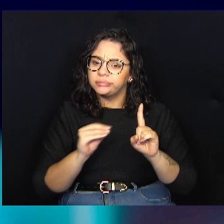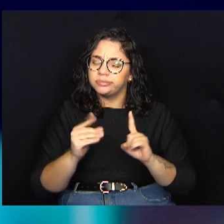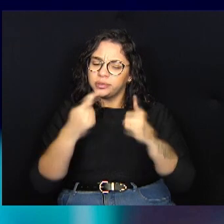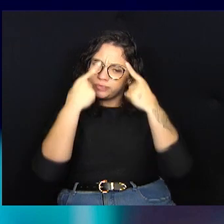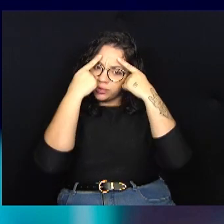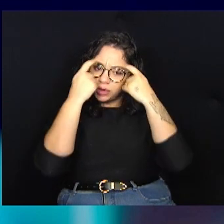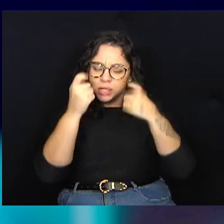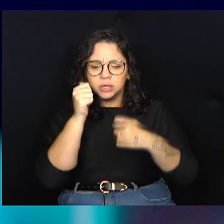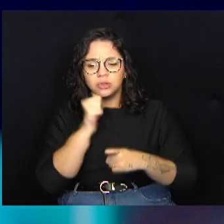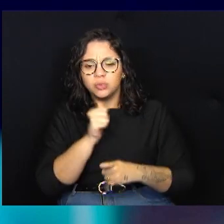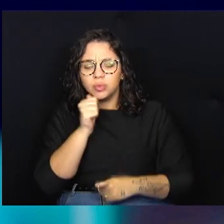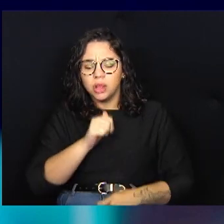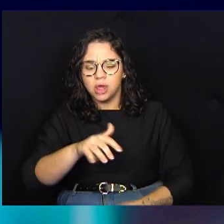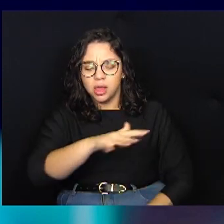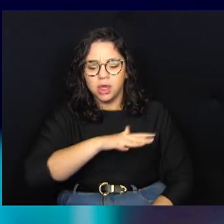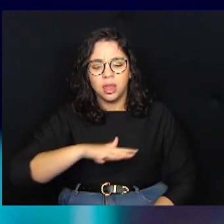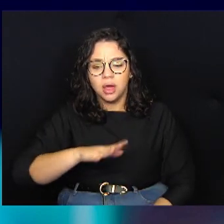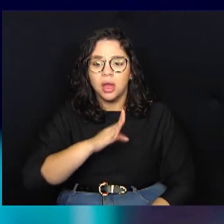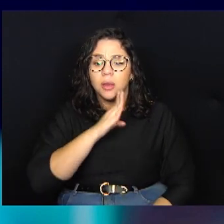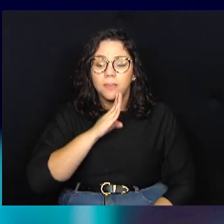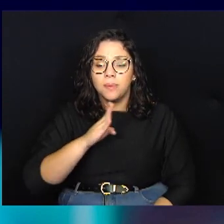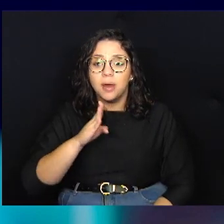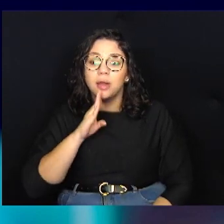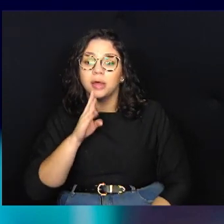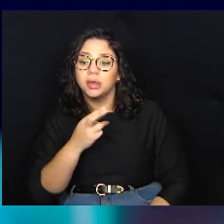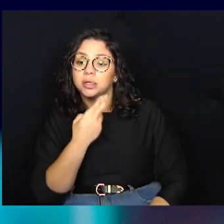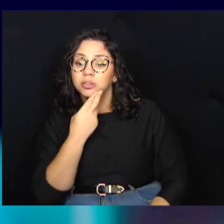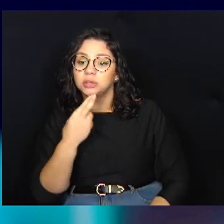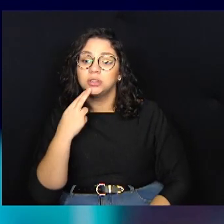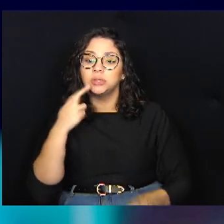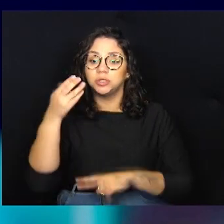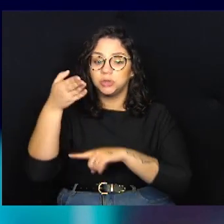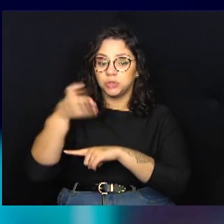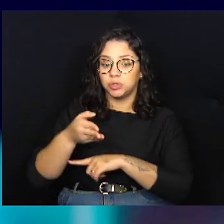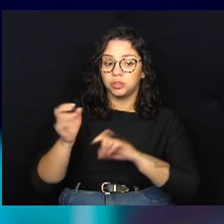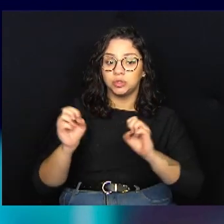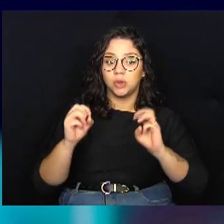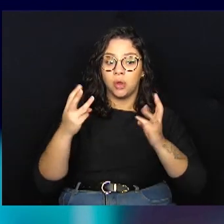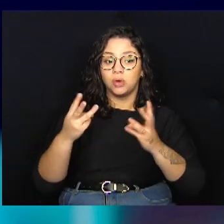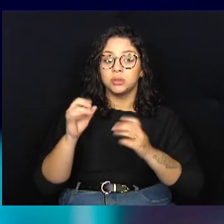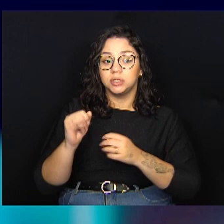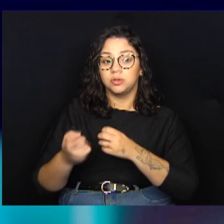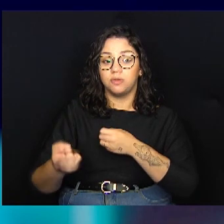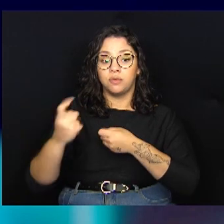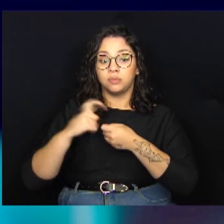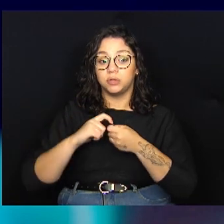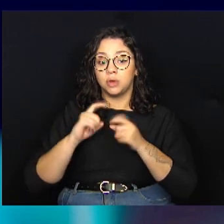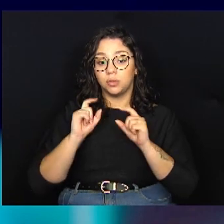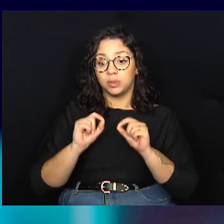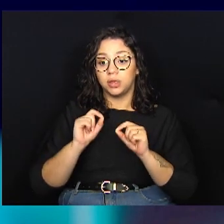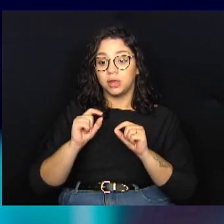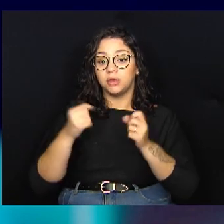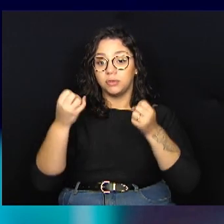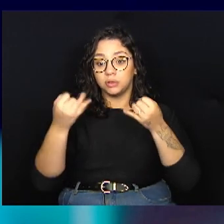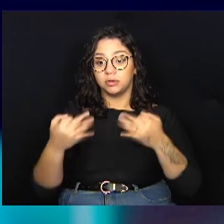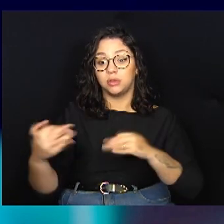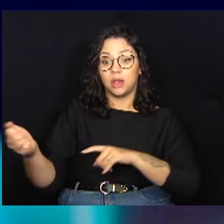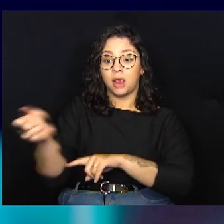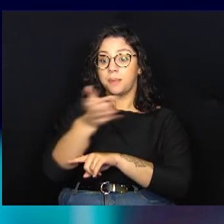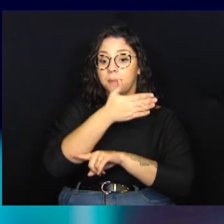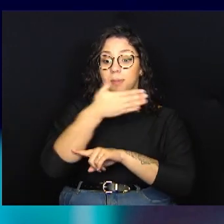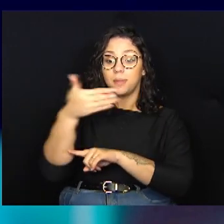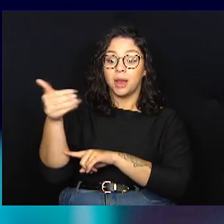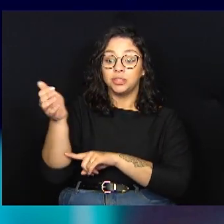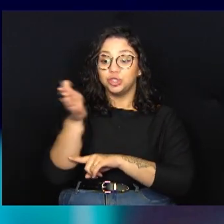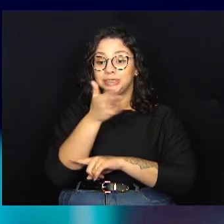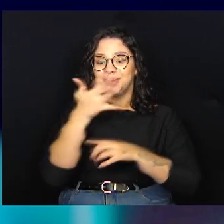mulher no ambiente de bares, restaurantes, hotéis, casas noturnas, se eu não voltar um pouquinho, e eu já venho logo com essa bandeira